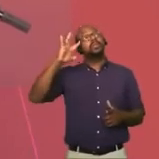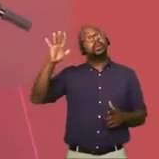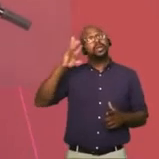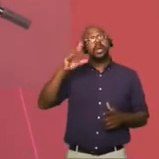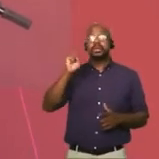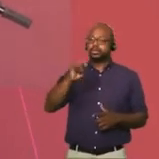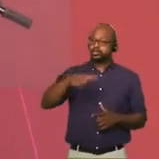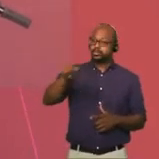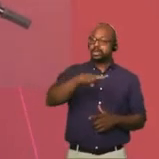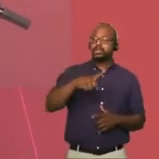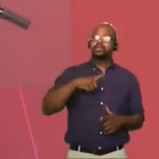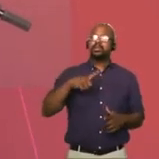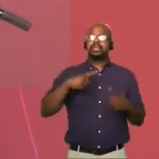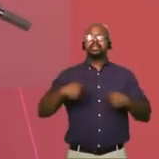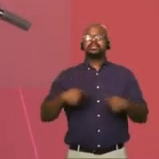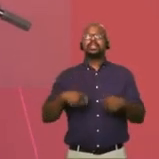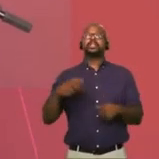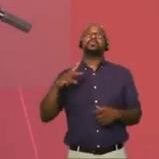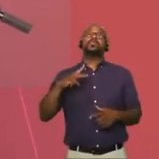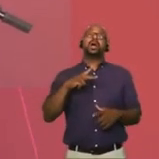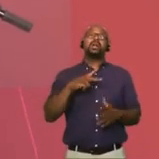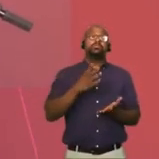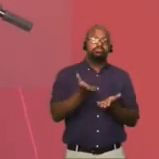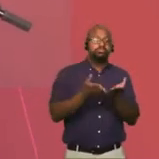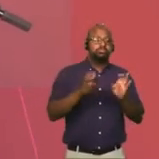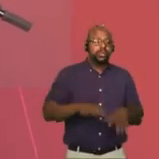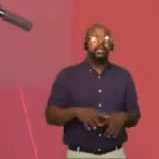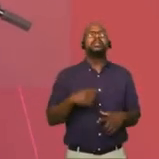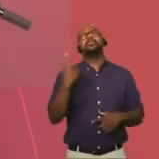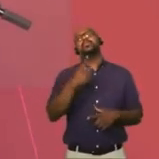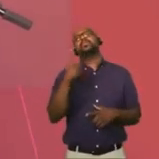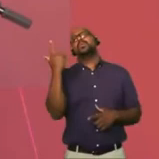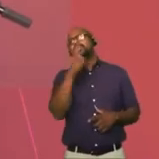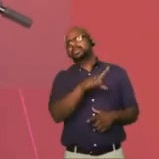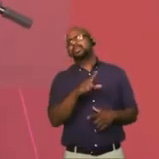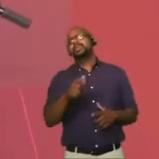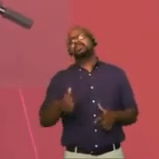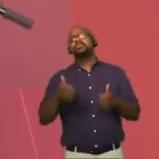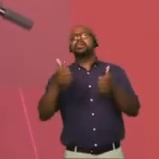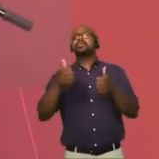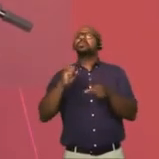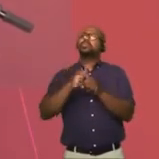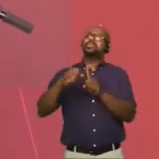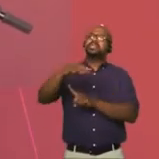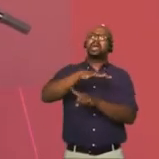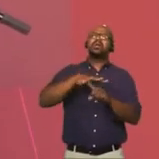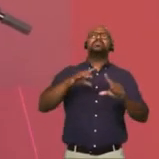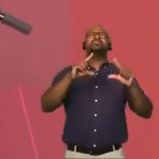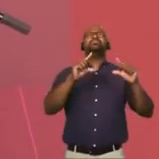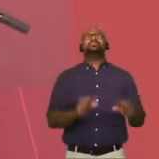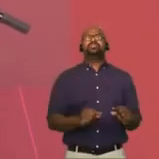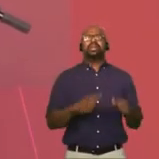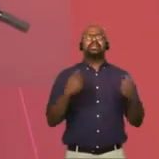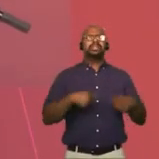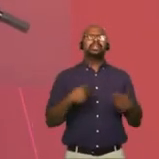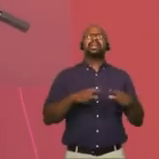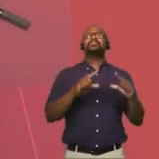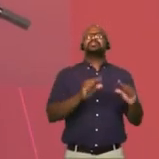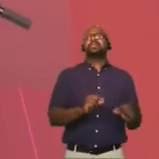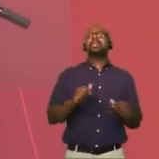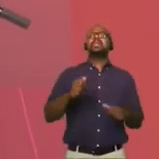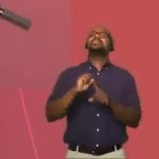se nós tiver uma necessidade de duas atendidas nós vamos conseguir ter uma necessidade social o bem-estar social